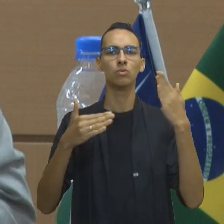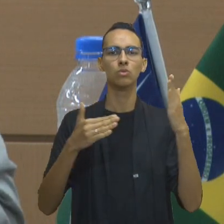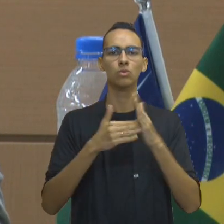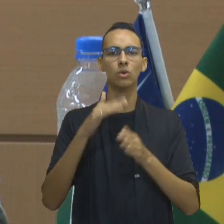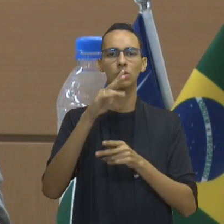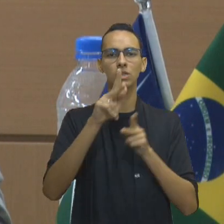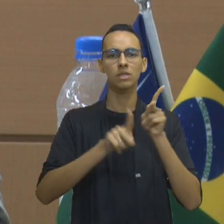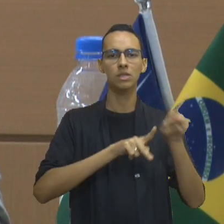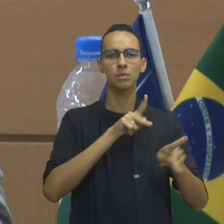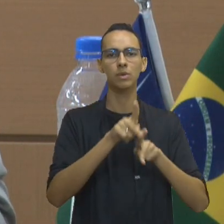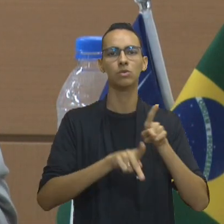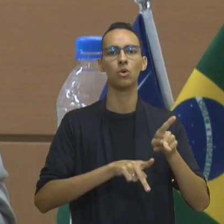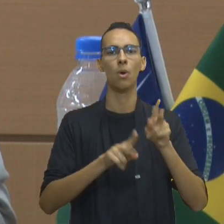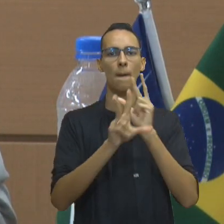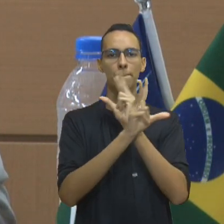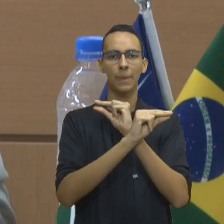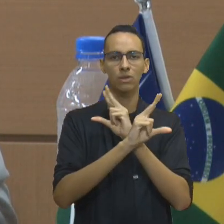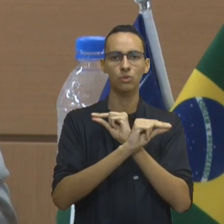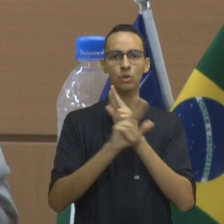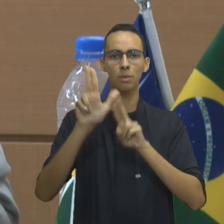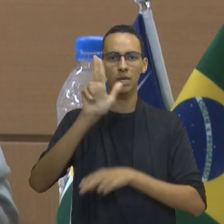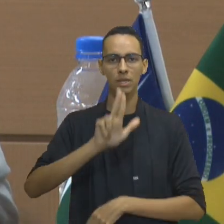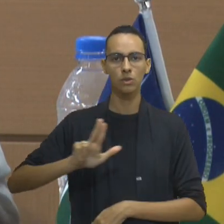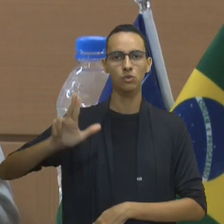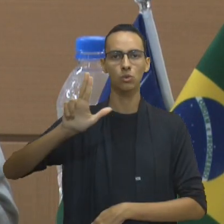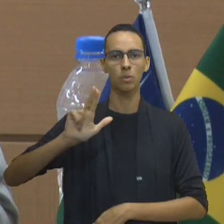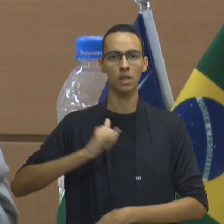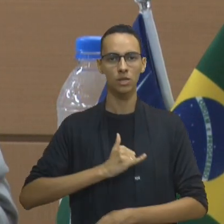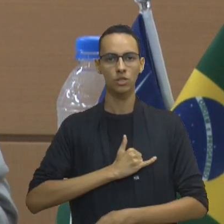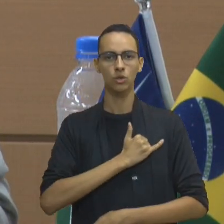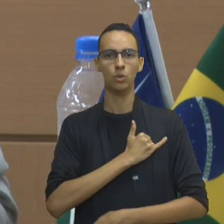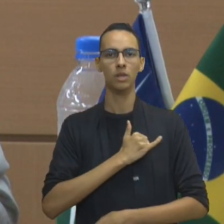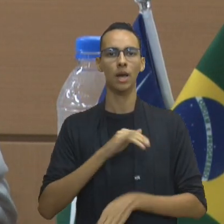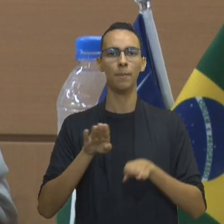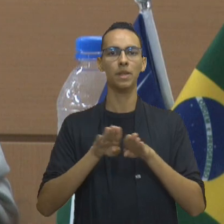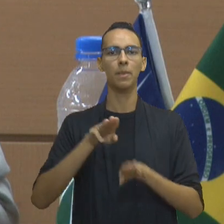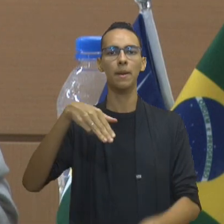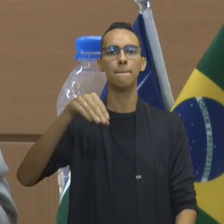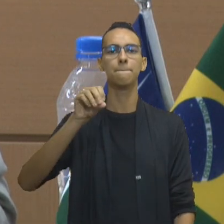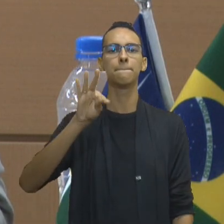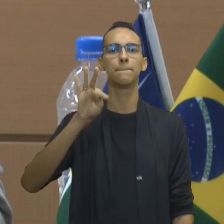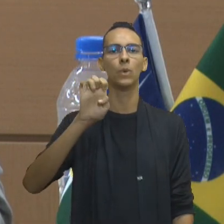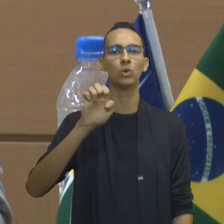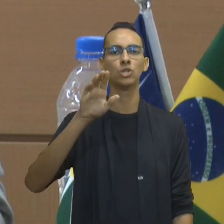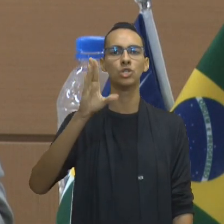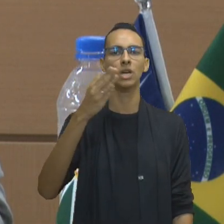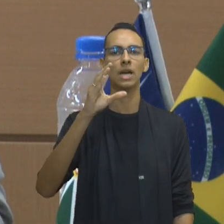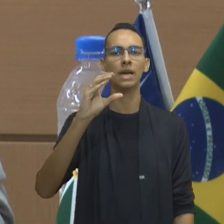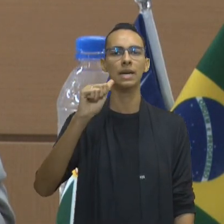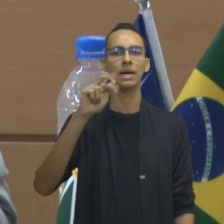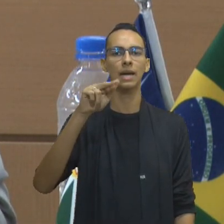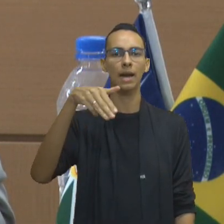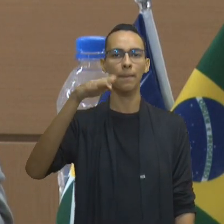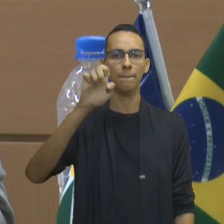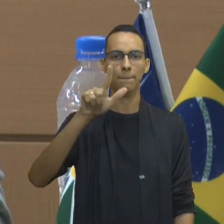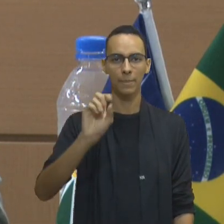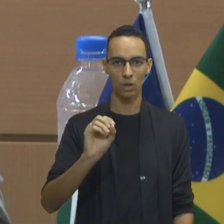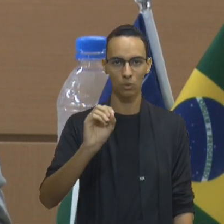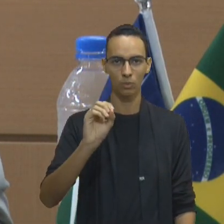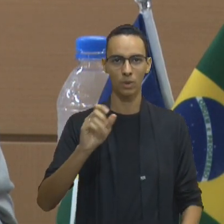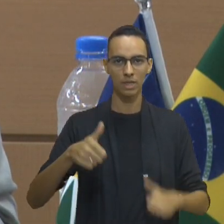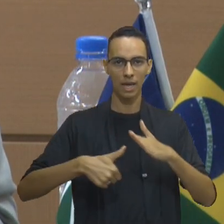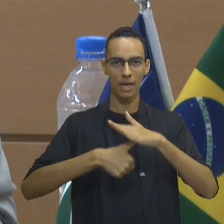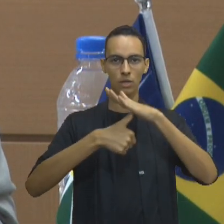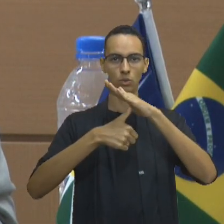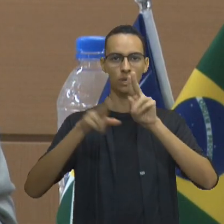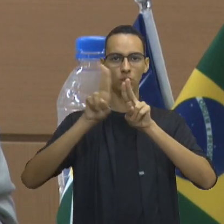Carmelo, Patos de Minas, presentes nesta sala dos Conselhos Superiores da Reitoria da